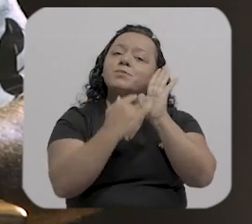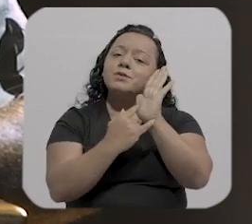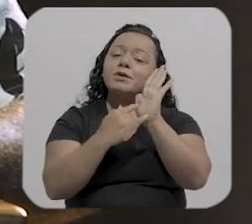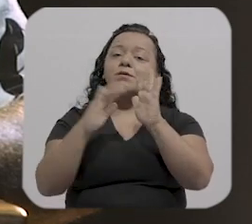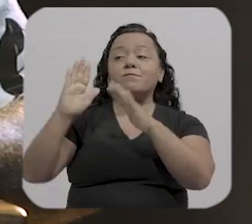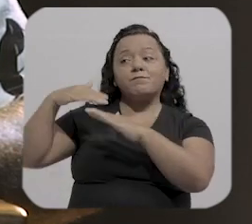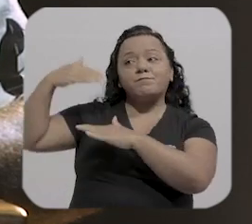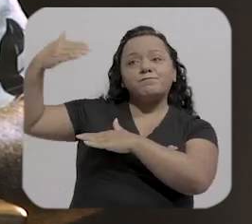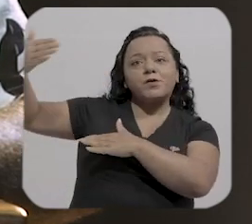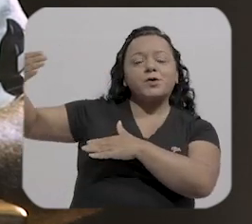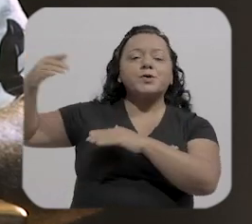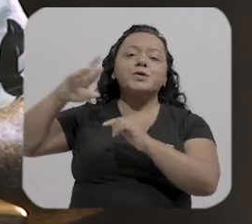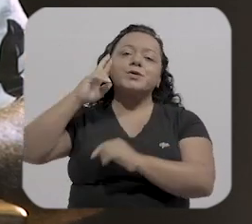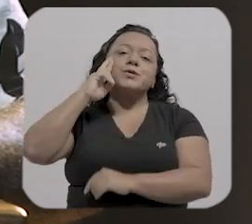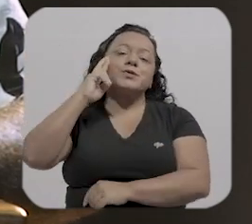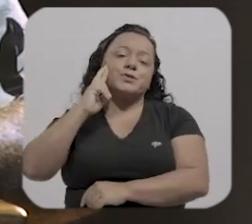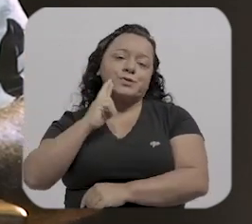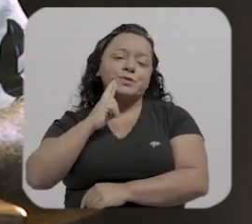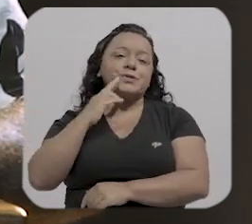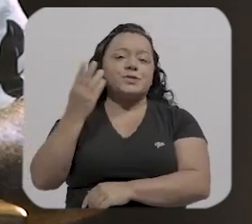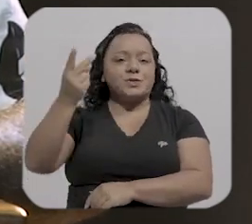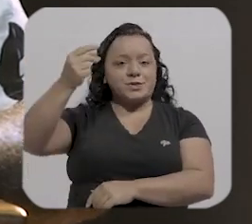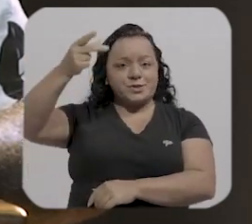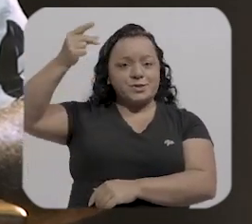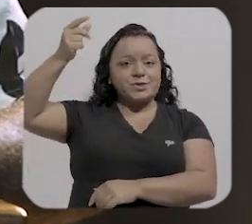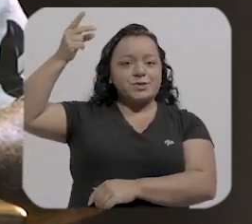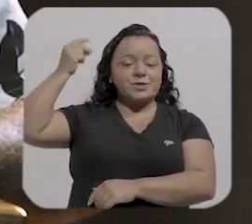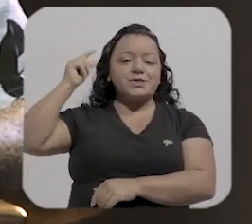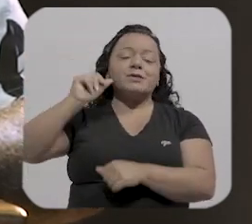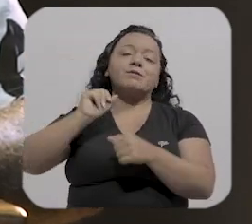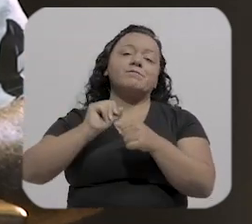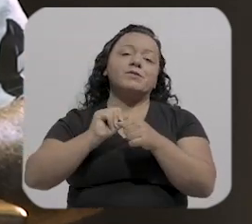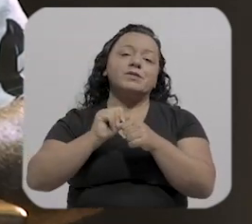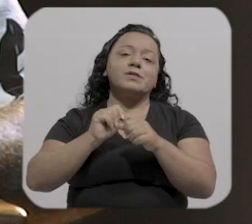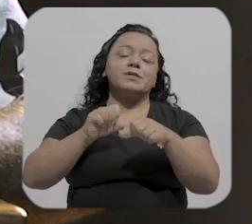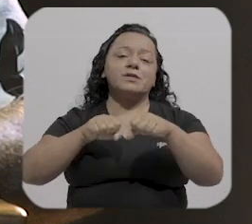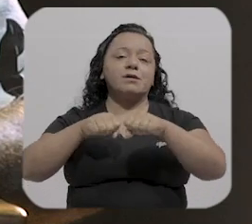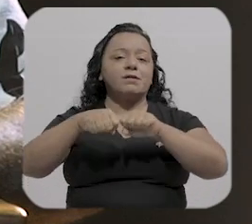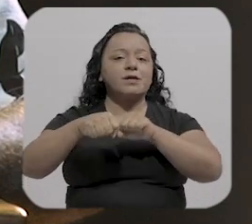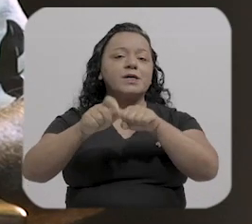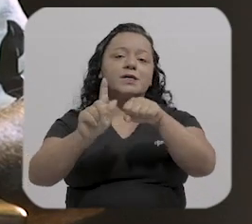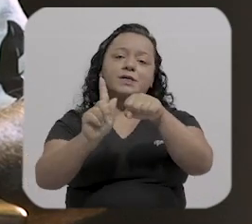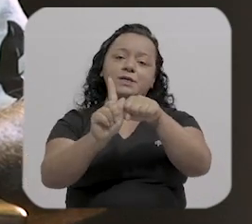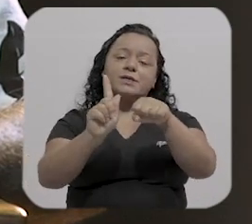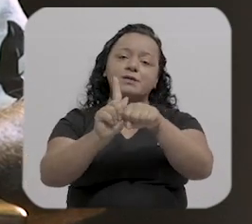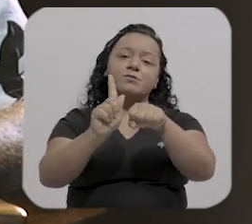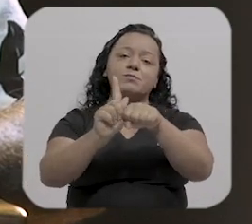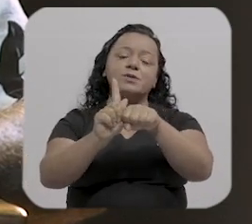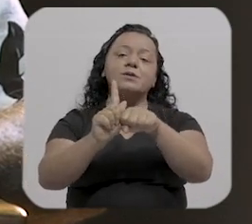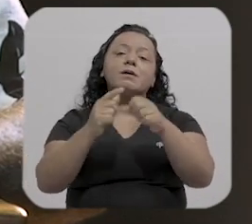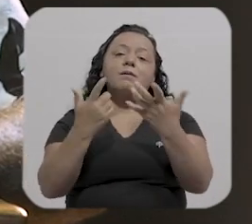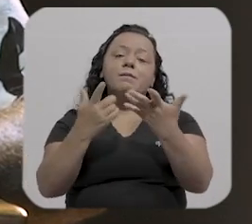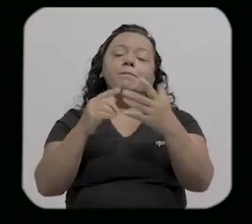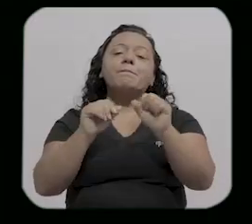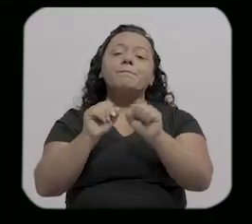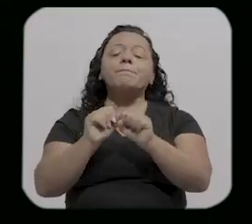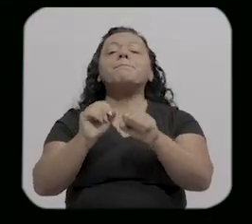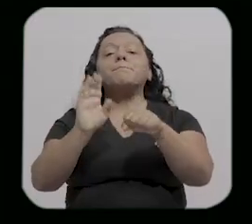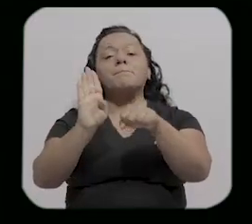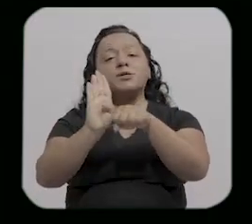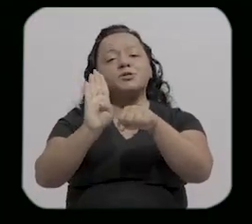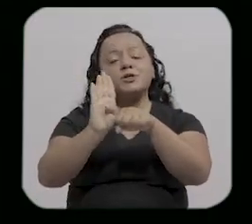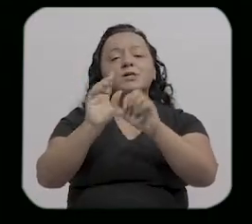uma coisa interessante que, na época, eu fazia a minha graduação de bacharelado em turismo,